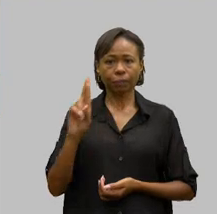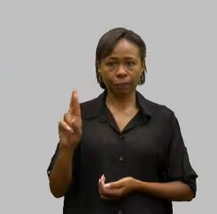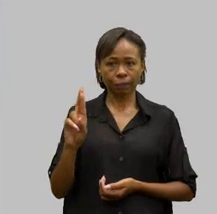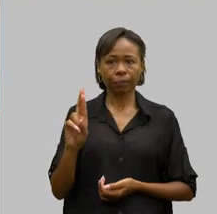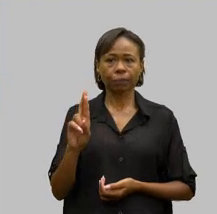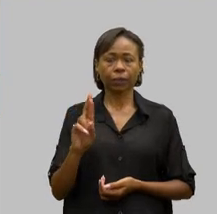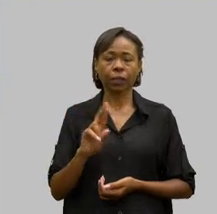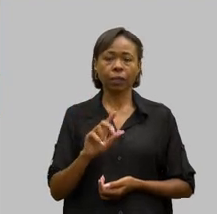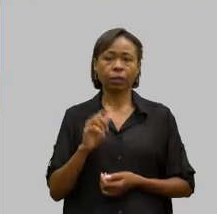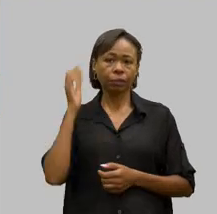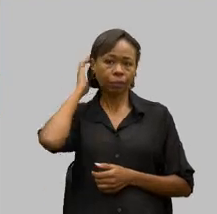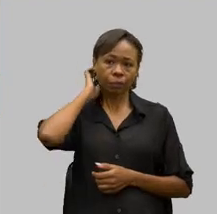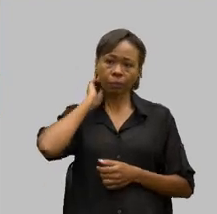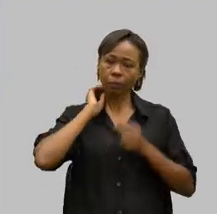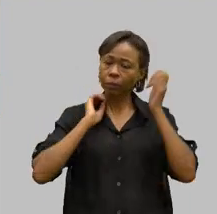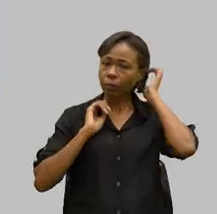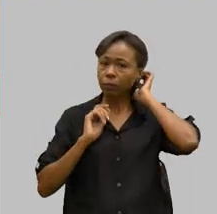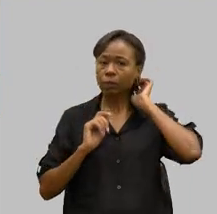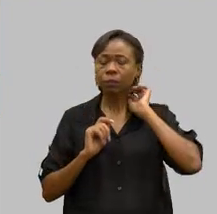Lohana, secretário.